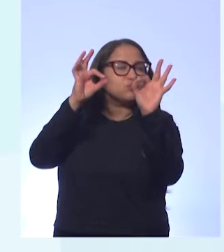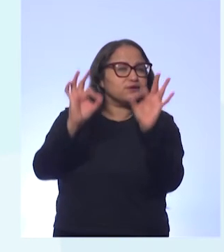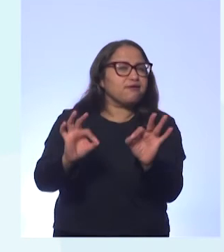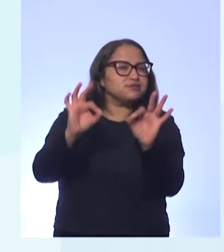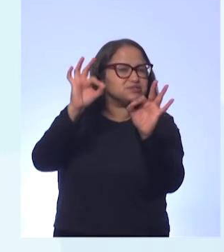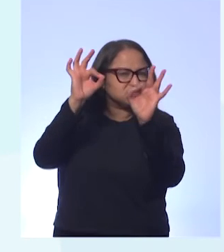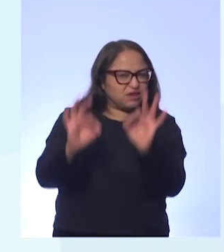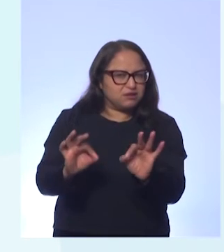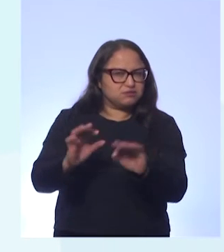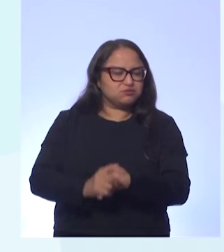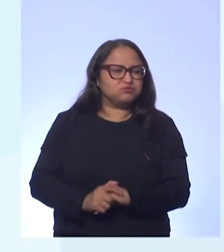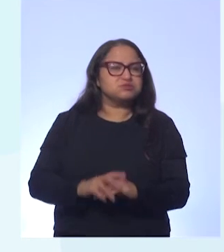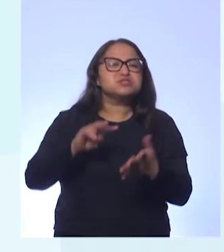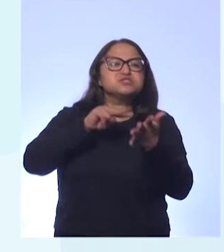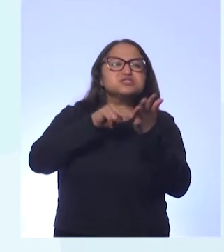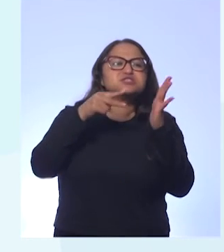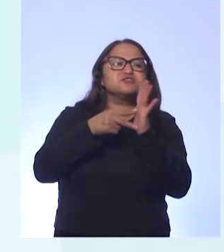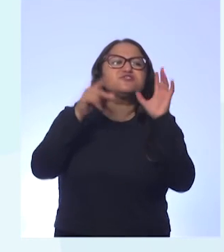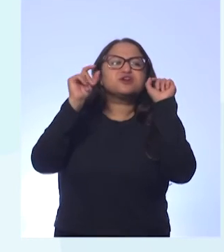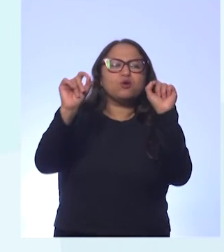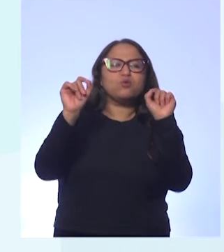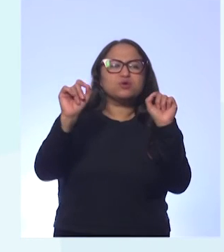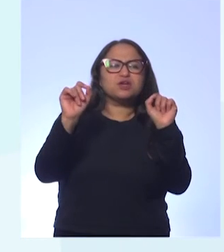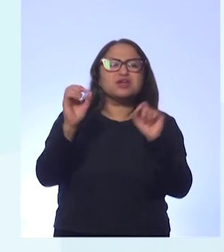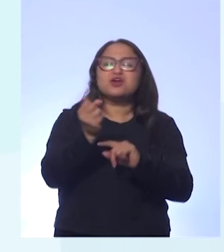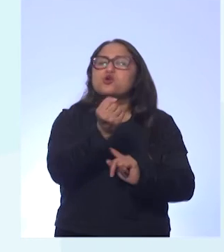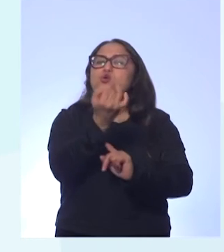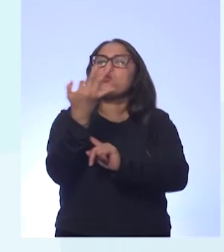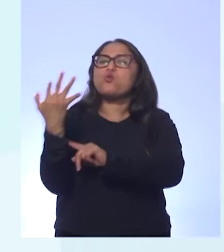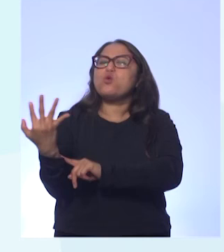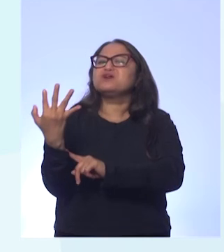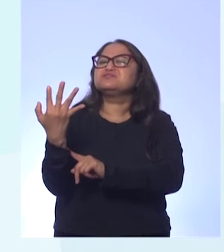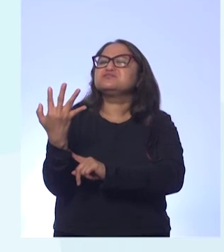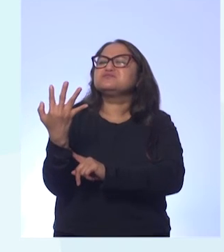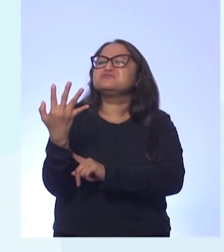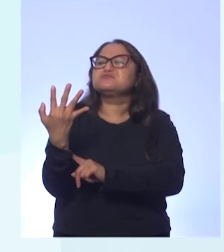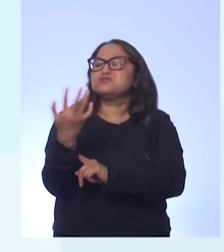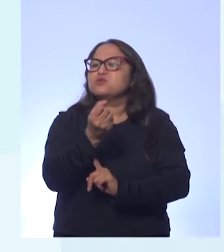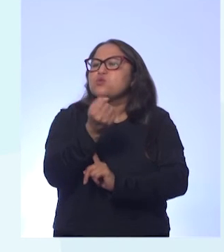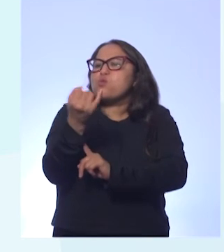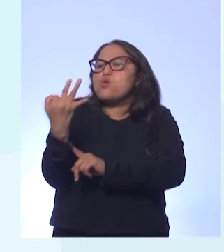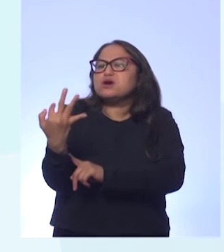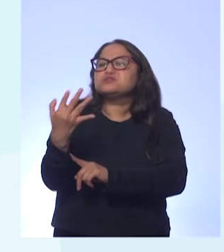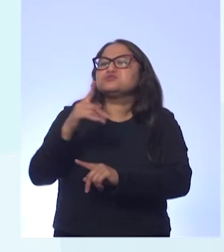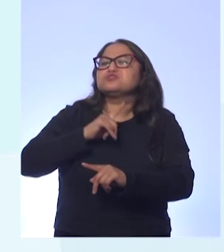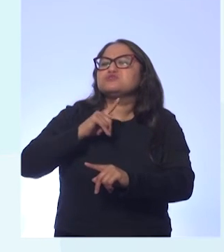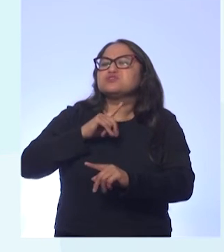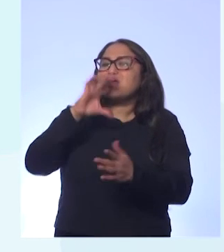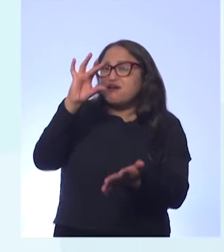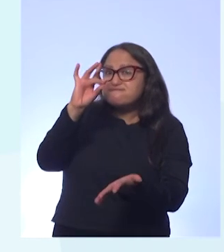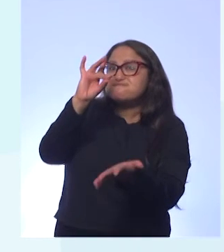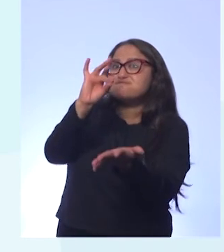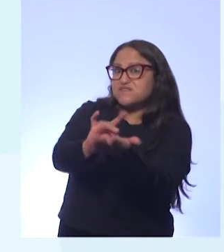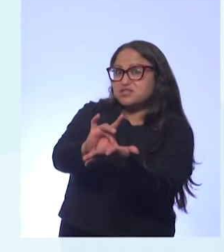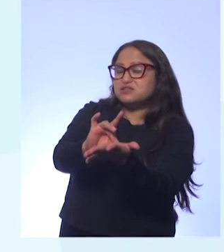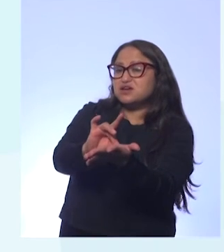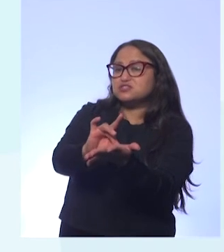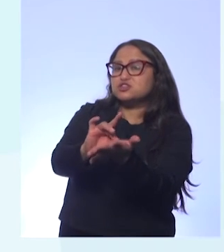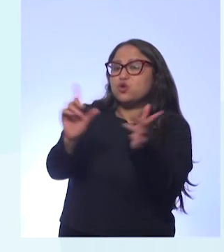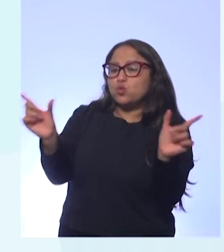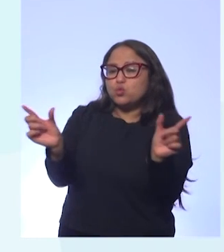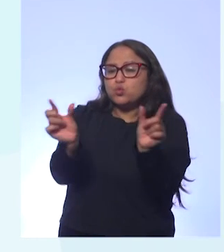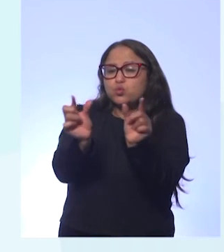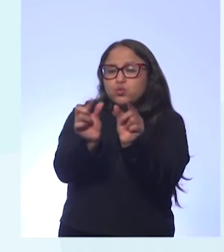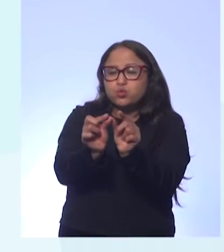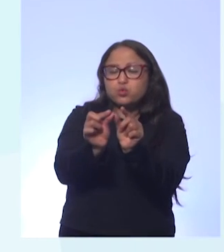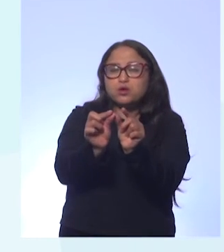no real. Isso significa uma coisa, ó, isso significa quantas vezes a dimensão real foi reduzida para